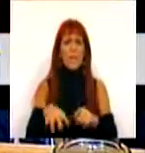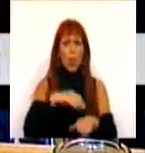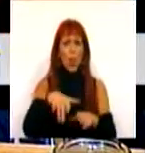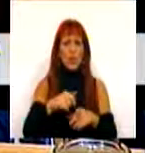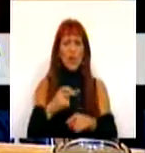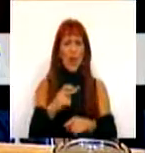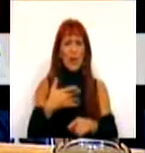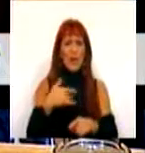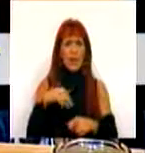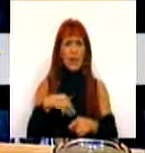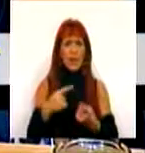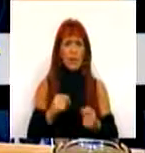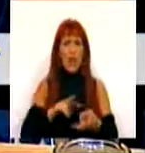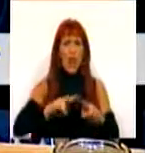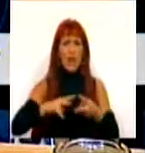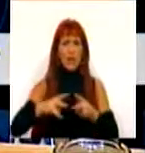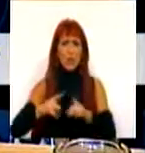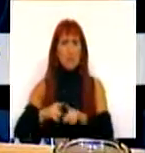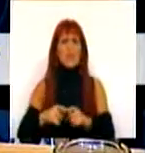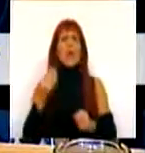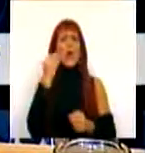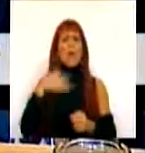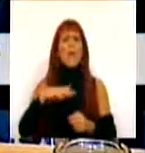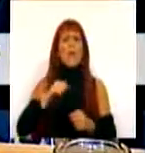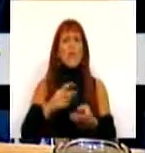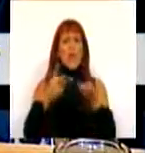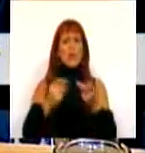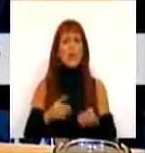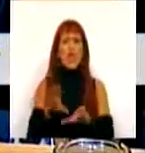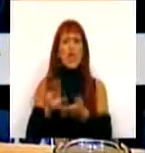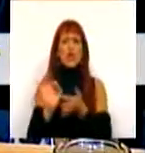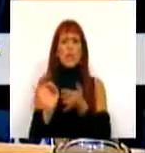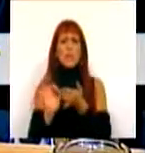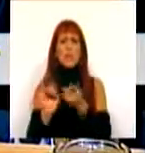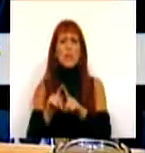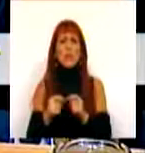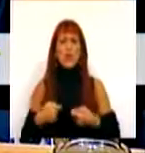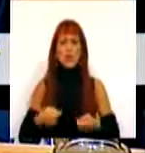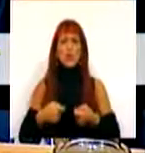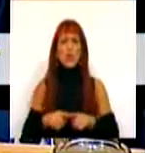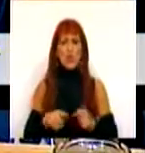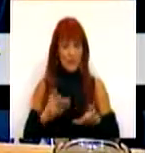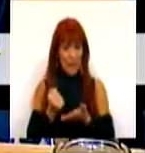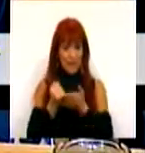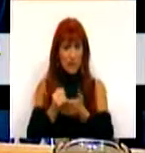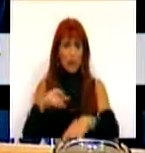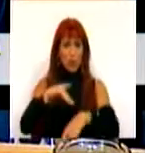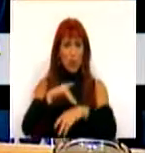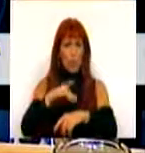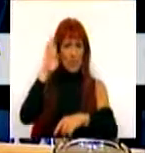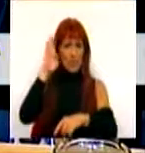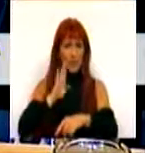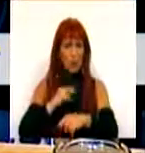contexto da ADM, há uma alteração na forma de orçamentação da dotação específica dos encargos com assistência na doença aos